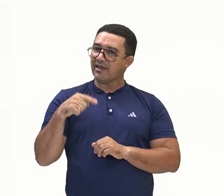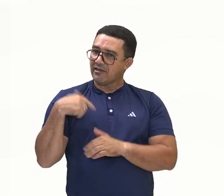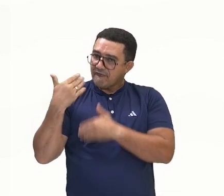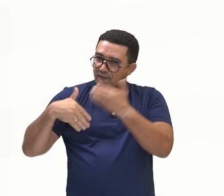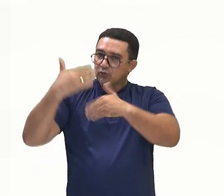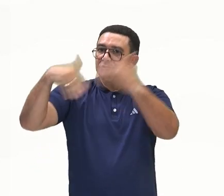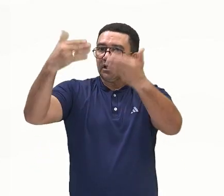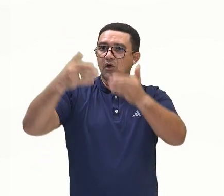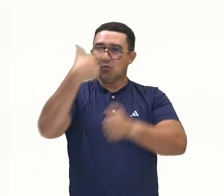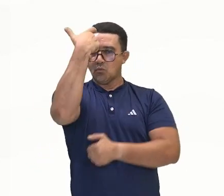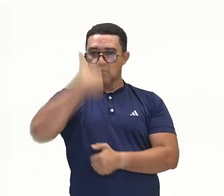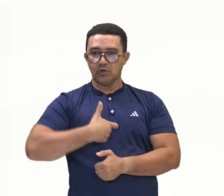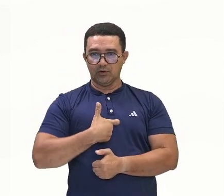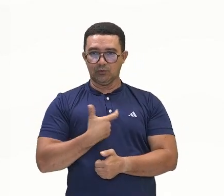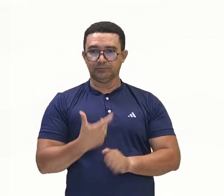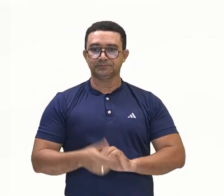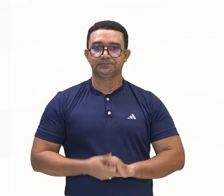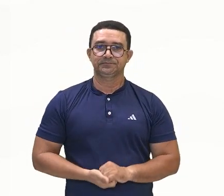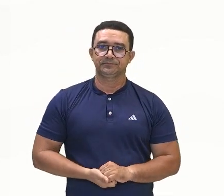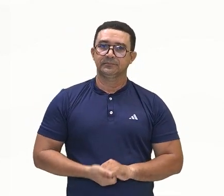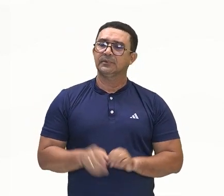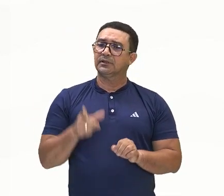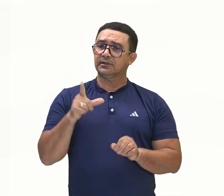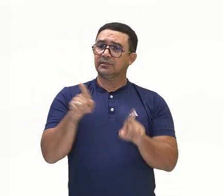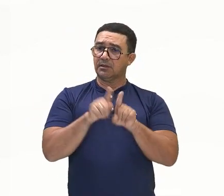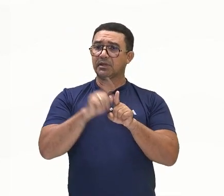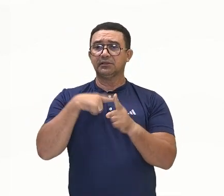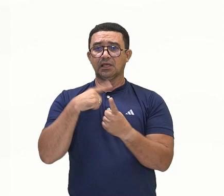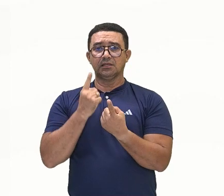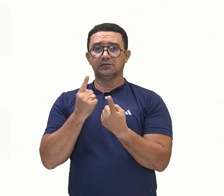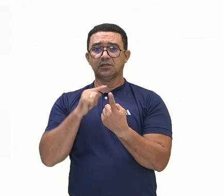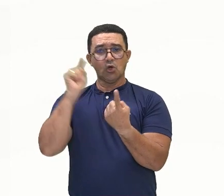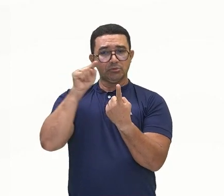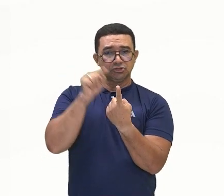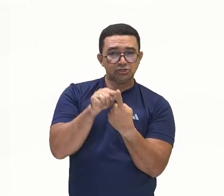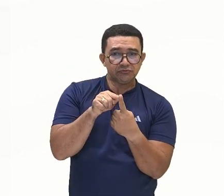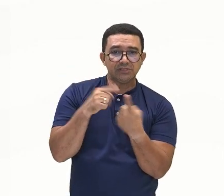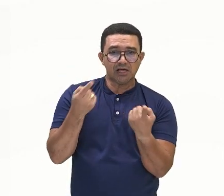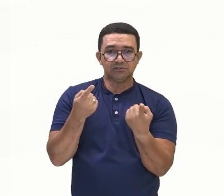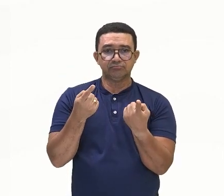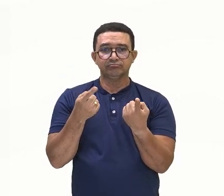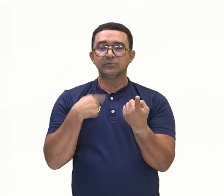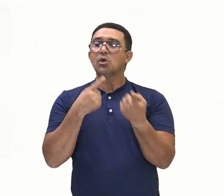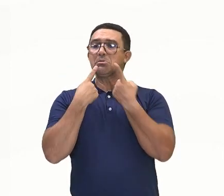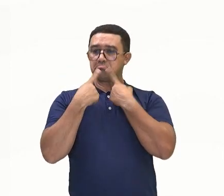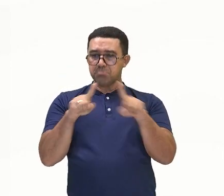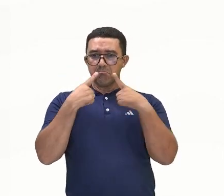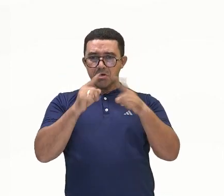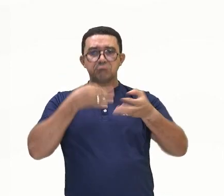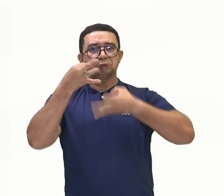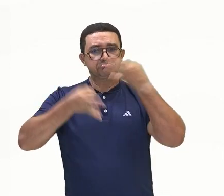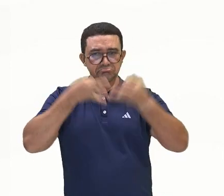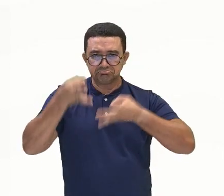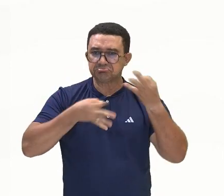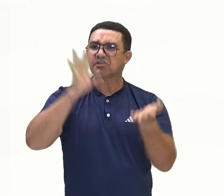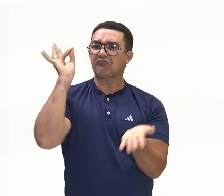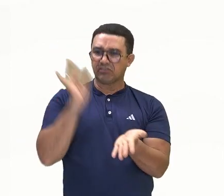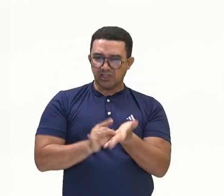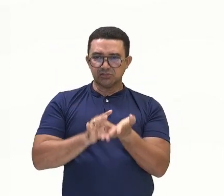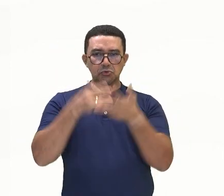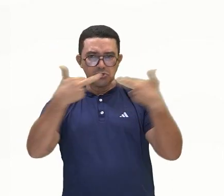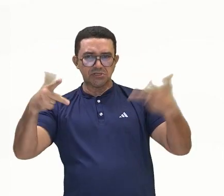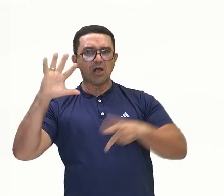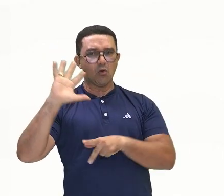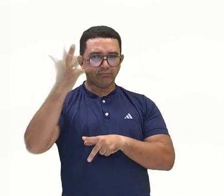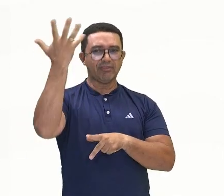evolucionismo. Nós vamos também ter objetividade, eu não quero falar nada a partir da minha visão, eu vou criticar a realidade como de fato ela é.